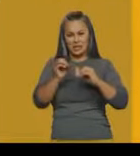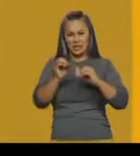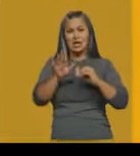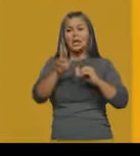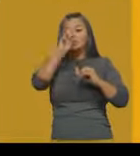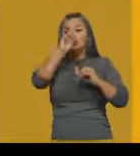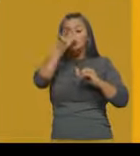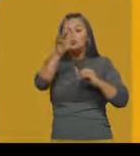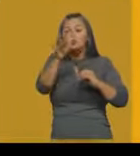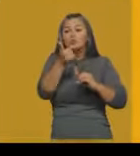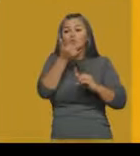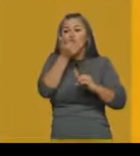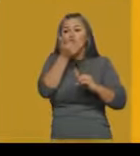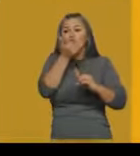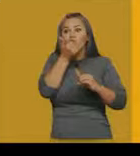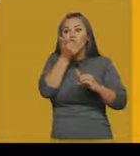ó.